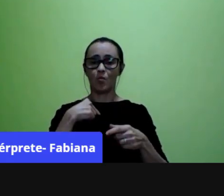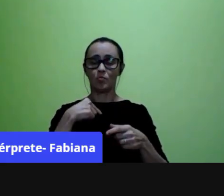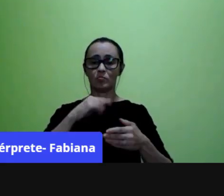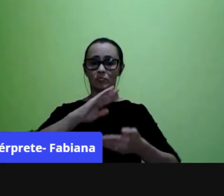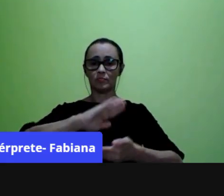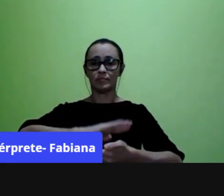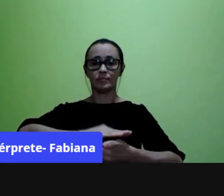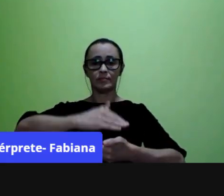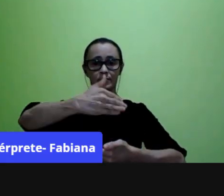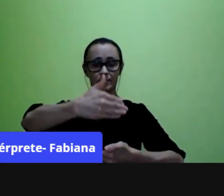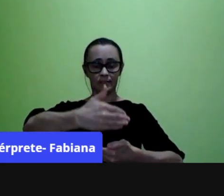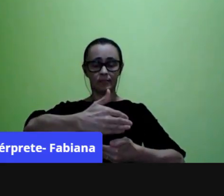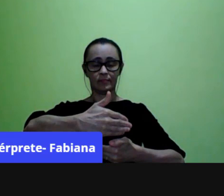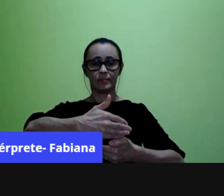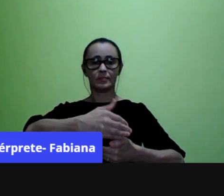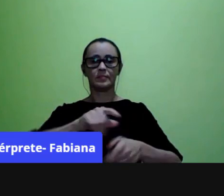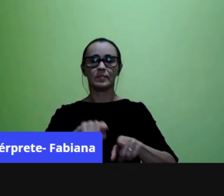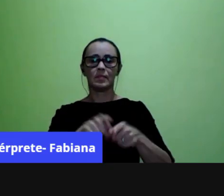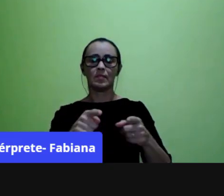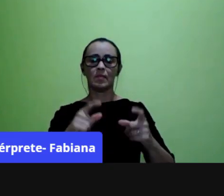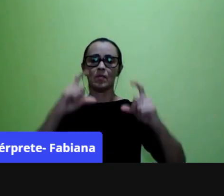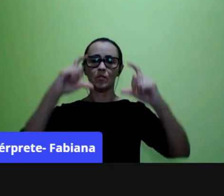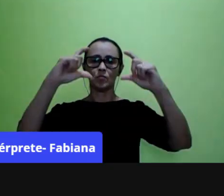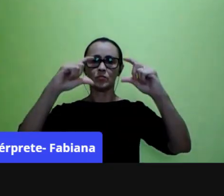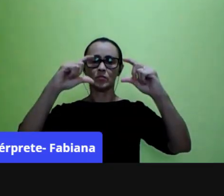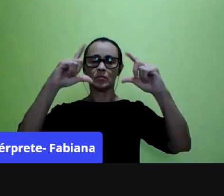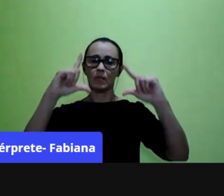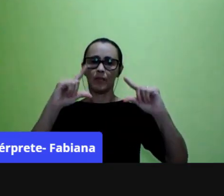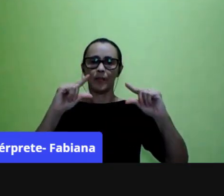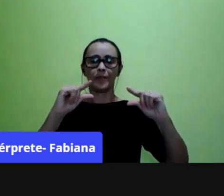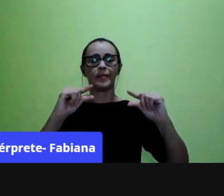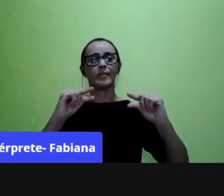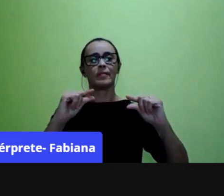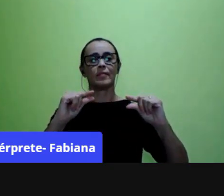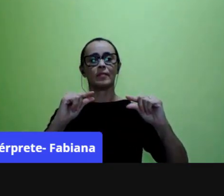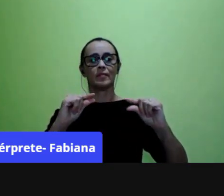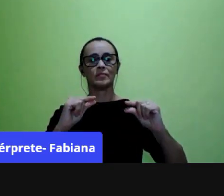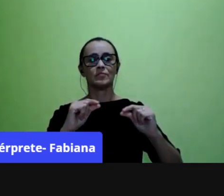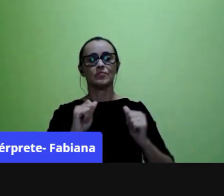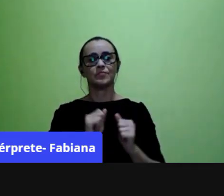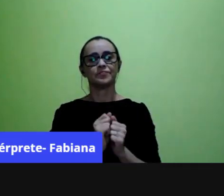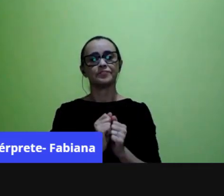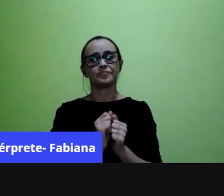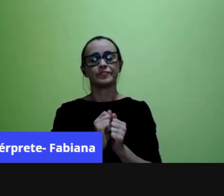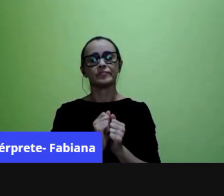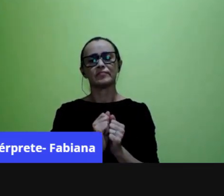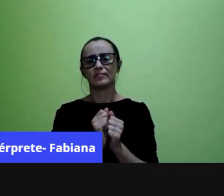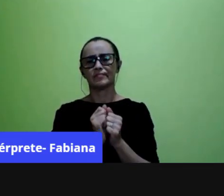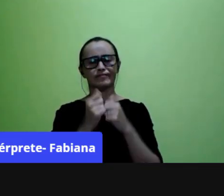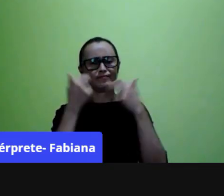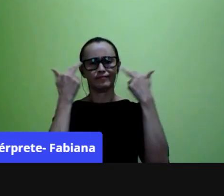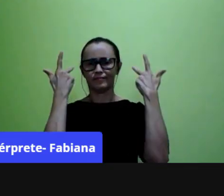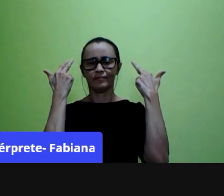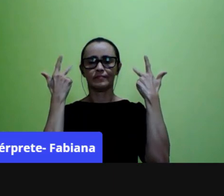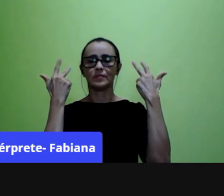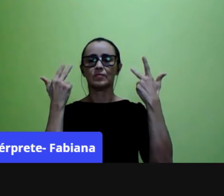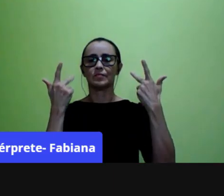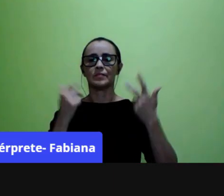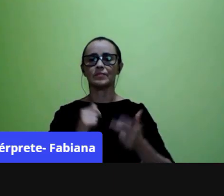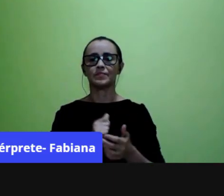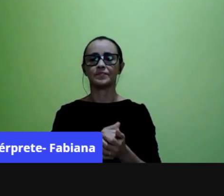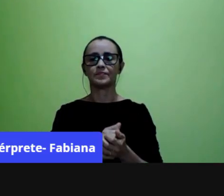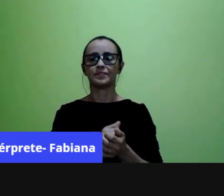minha frente, né? Mas o celular ele é menorzinho, então esse reflexo de luz vai ser bem tranquilo para vocês,